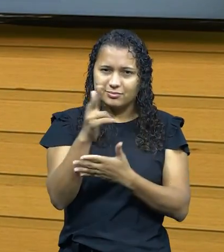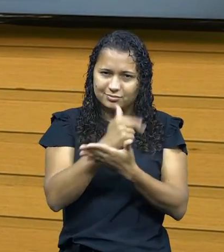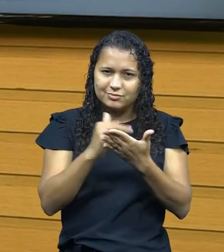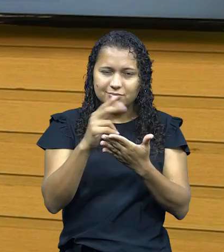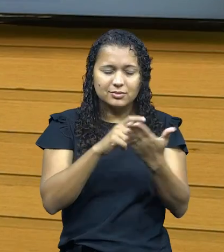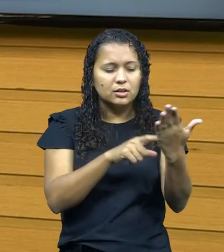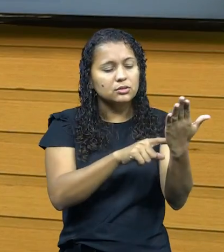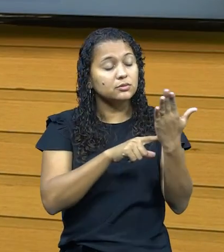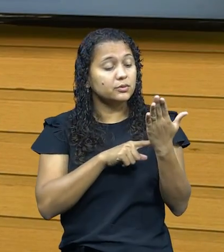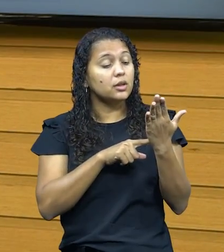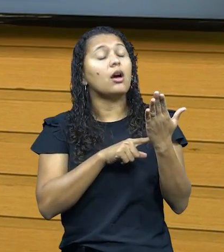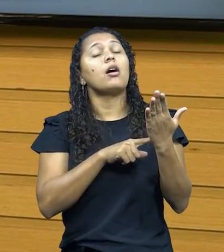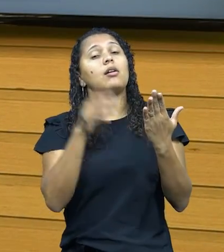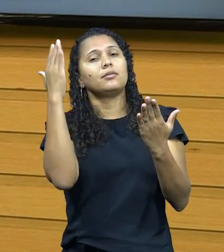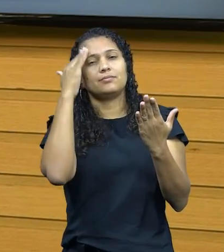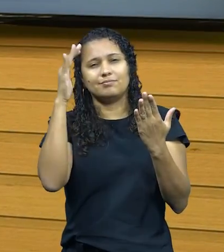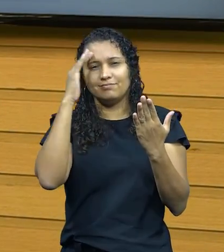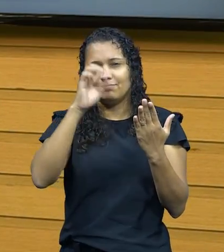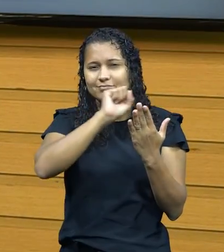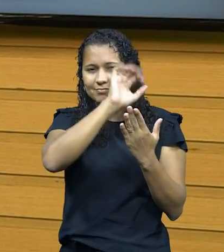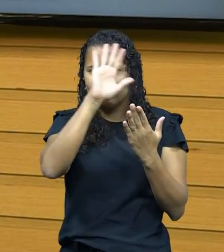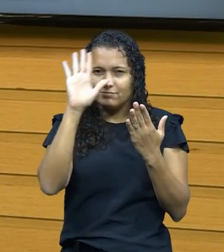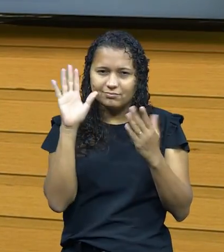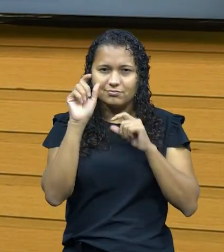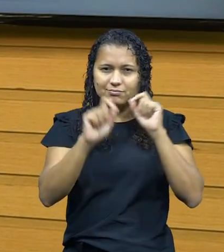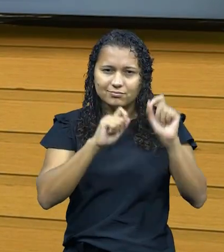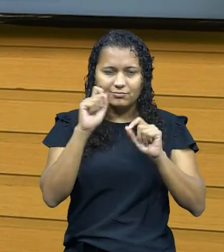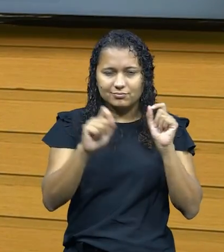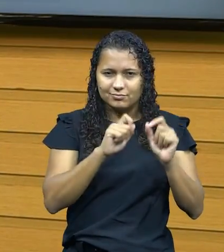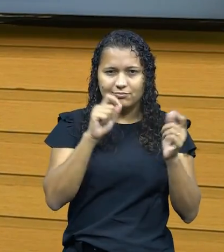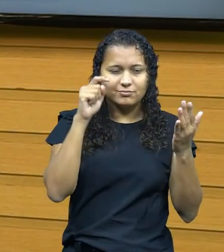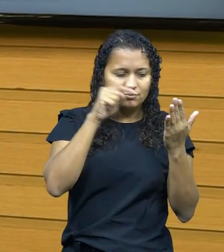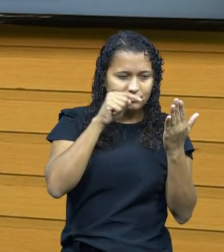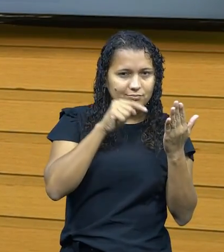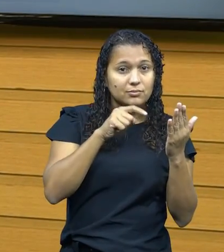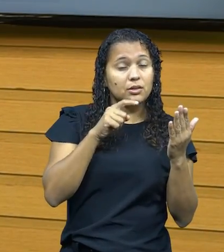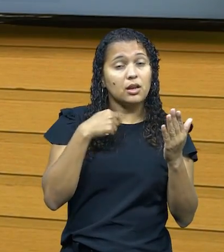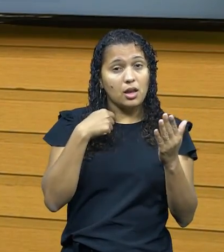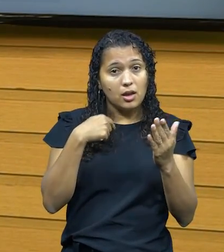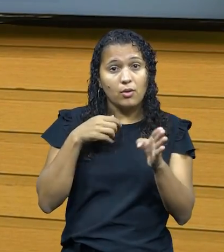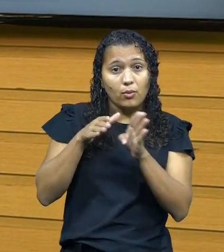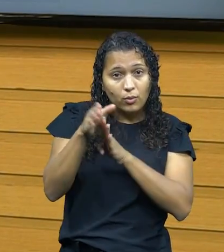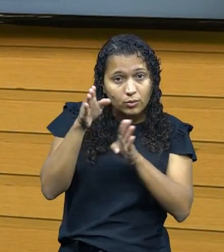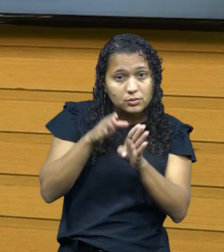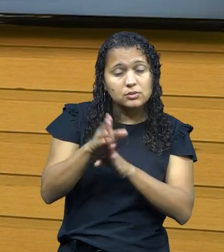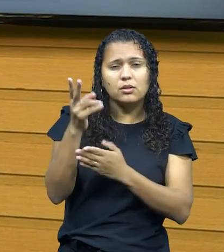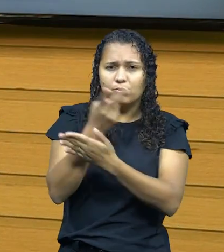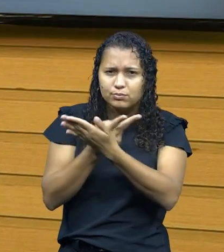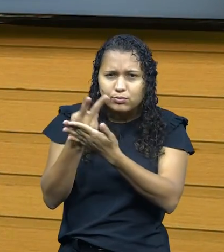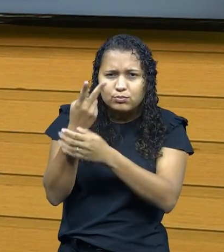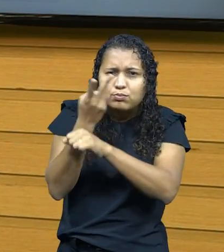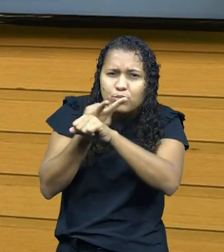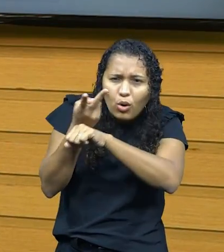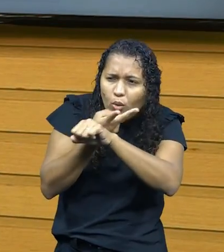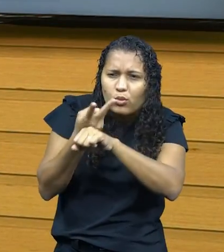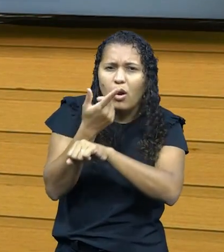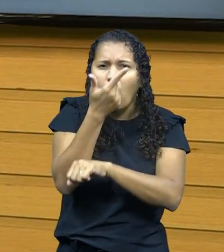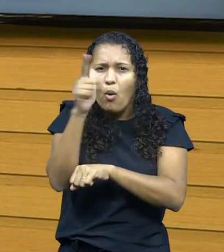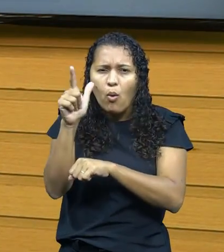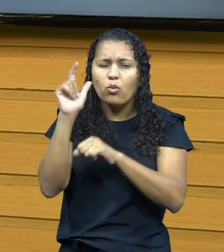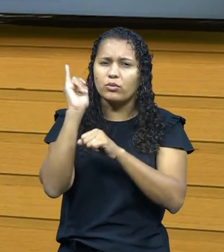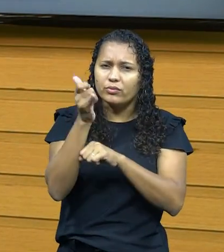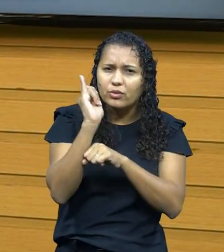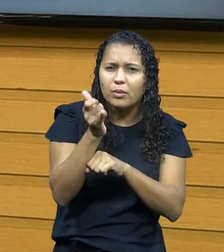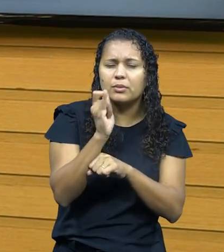quando vocês estiverem com um desenho em mãos, vocês consigam entender tudo que está ali. Recomendo que vocês busquem